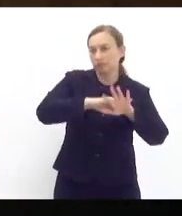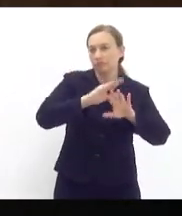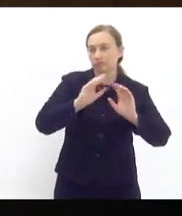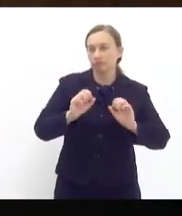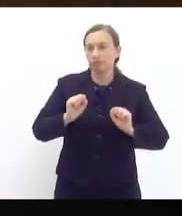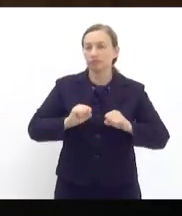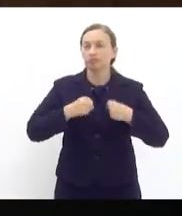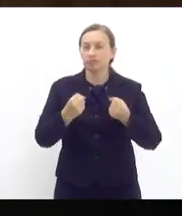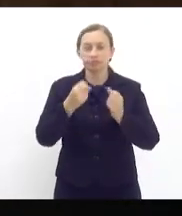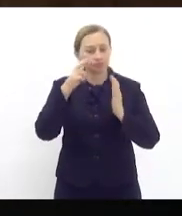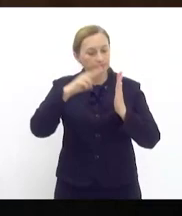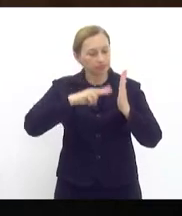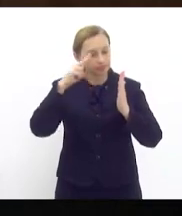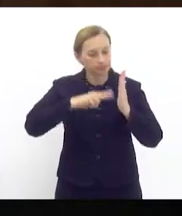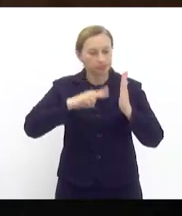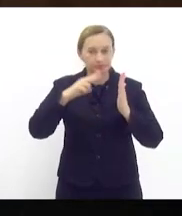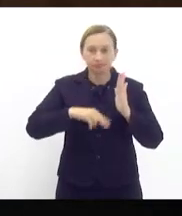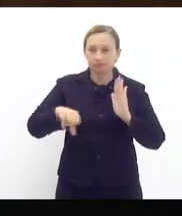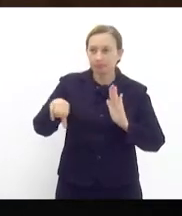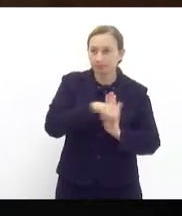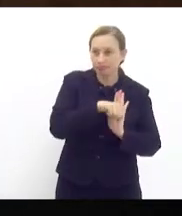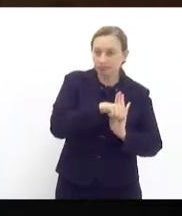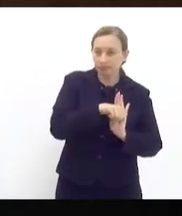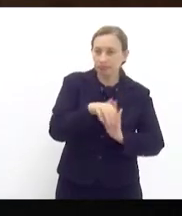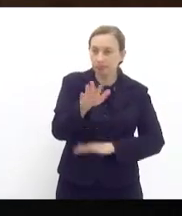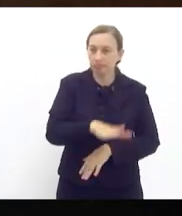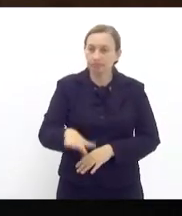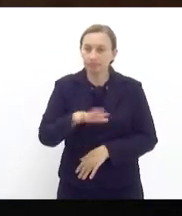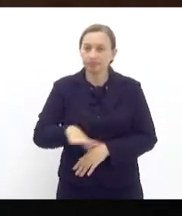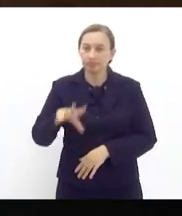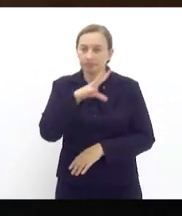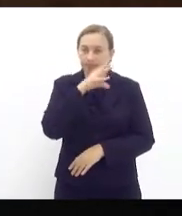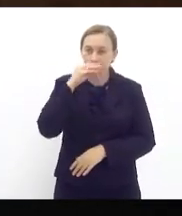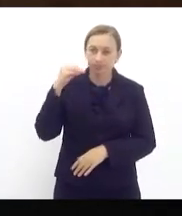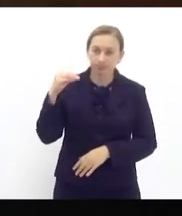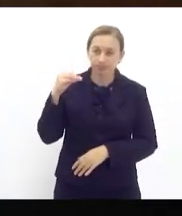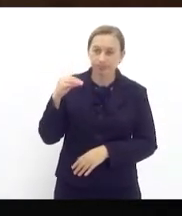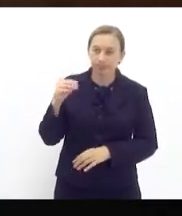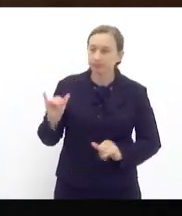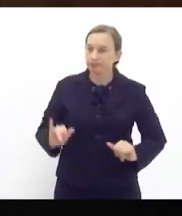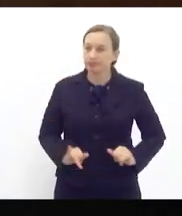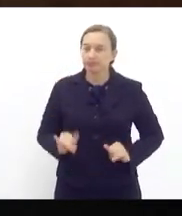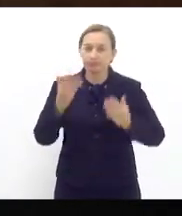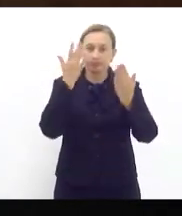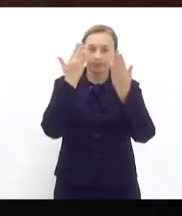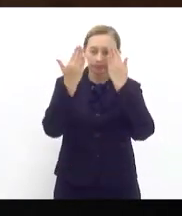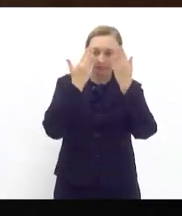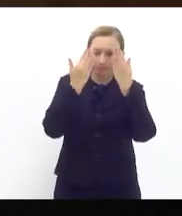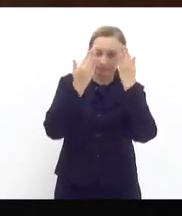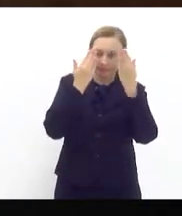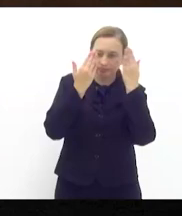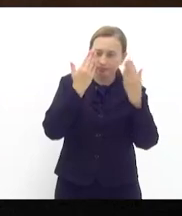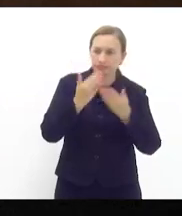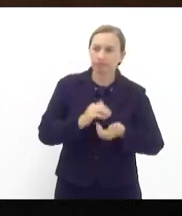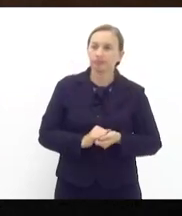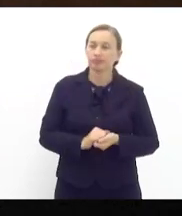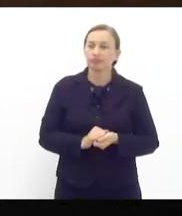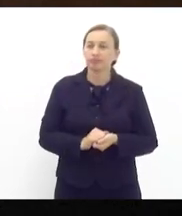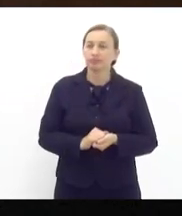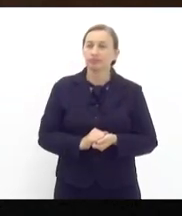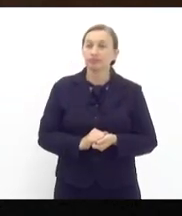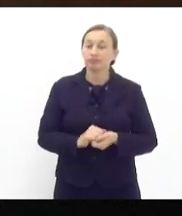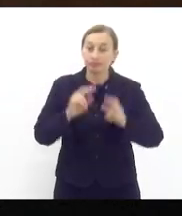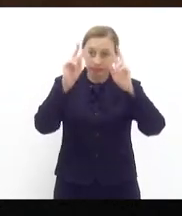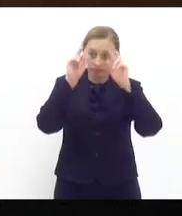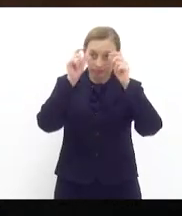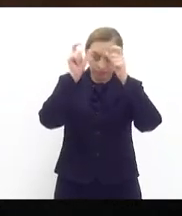criminalizante sobre as crianças e adolescentes com sofrimento psíquico com transtornos